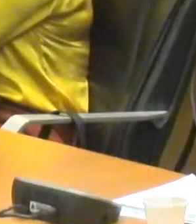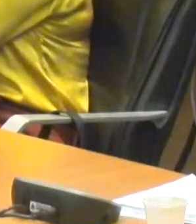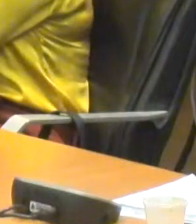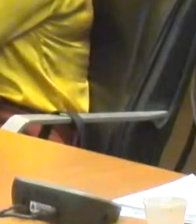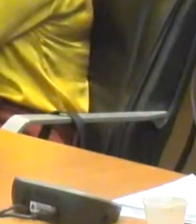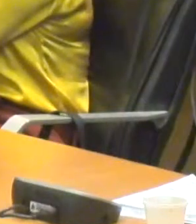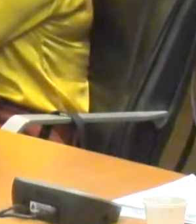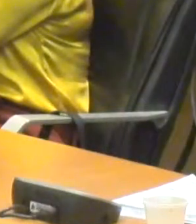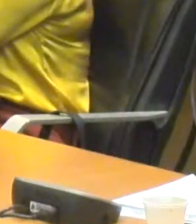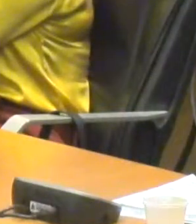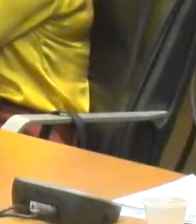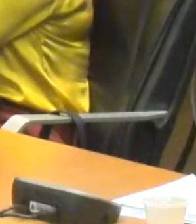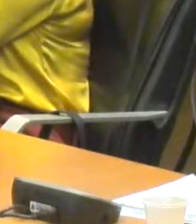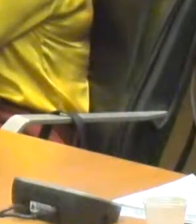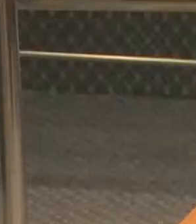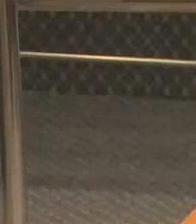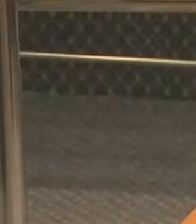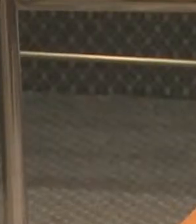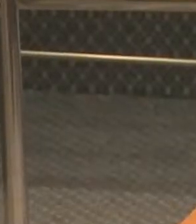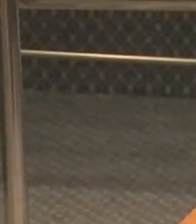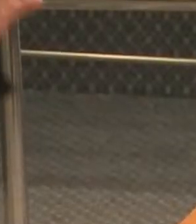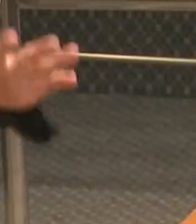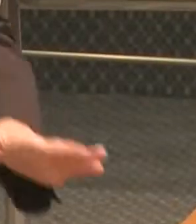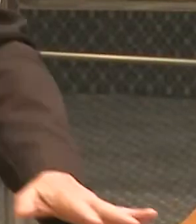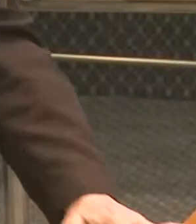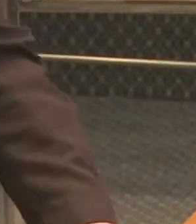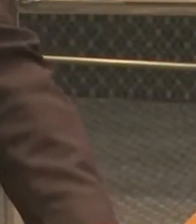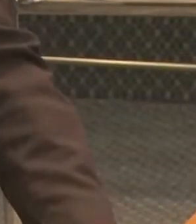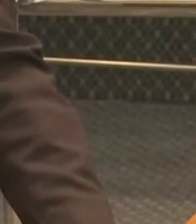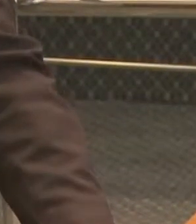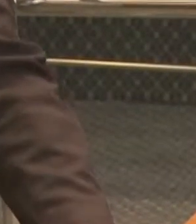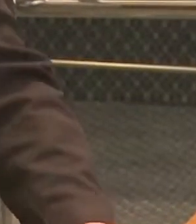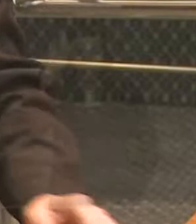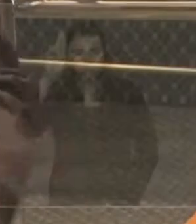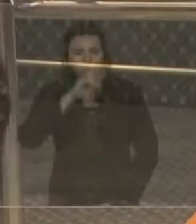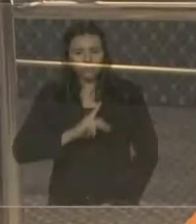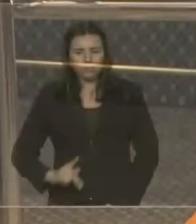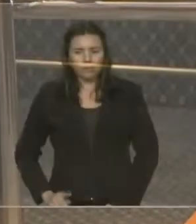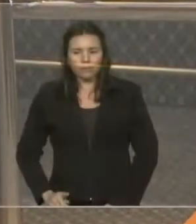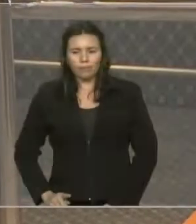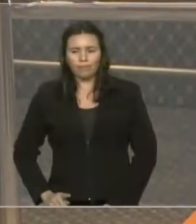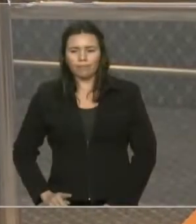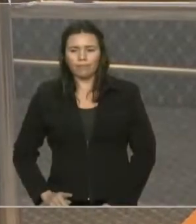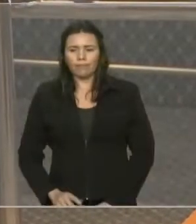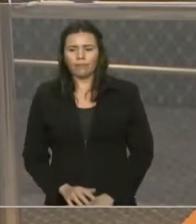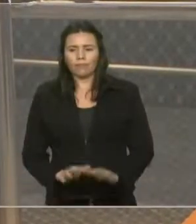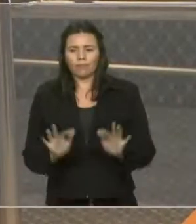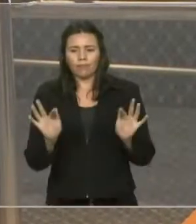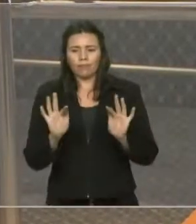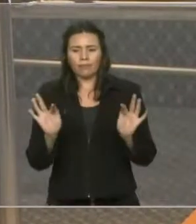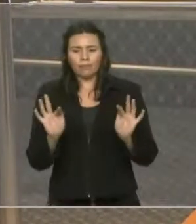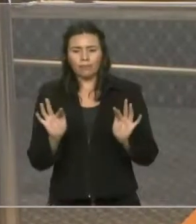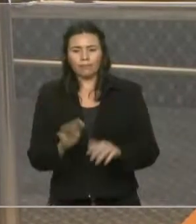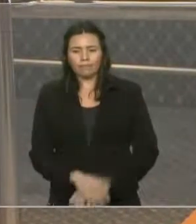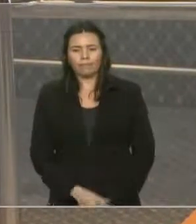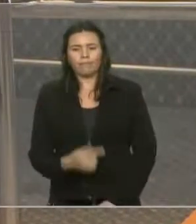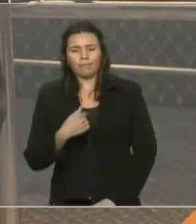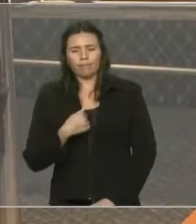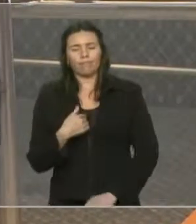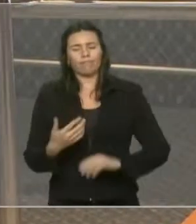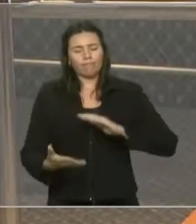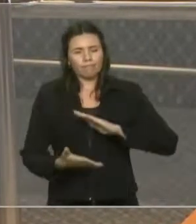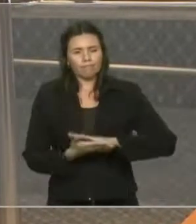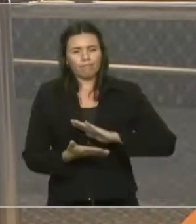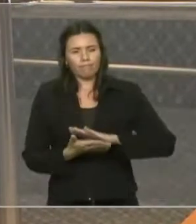Que Deus abençoe todos nós. Presidente, é simples. Eu só vim parabenizar os dois deputados estaduais